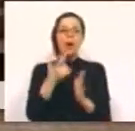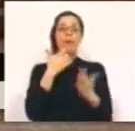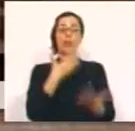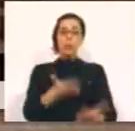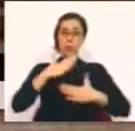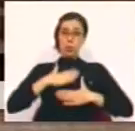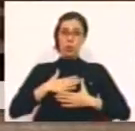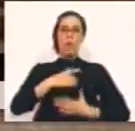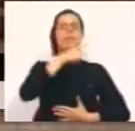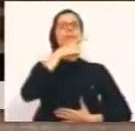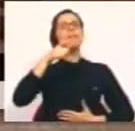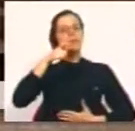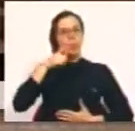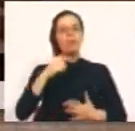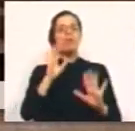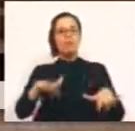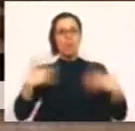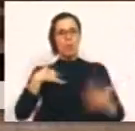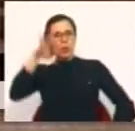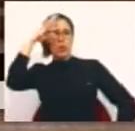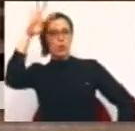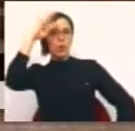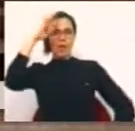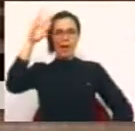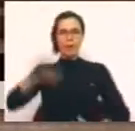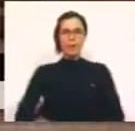nos trouxe, prometeu e permitiu sonhar.